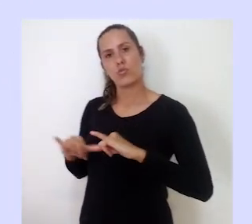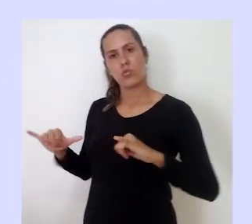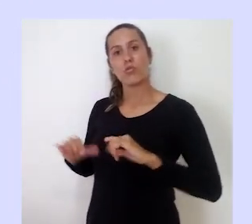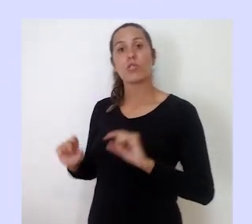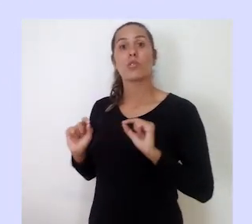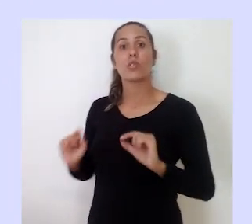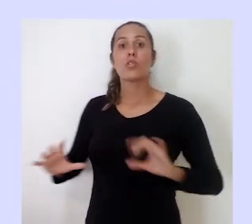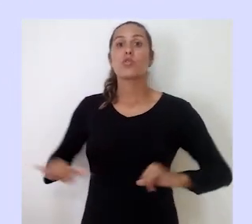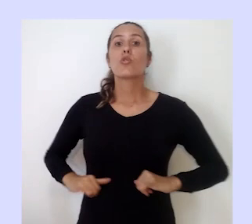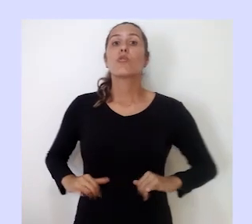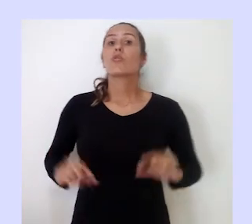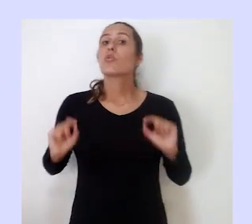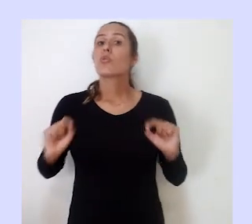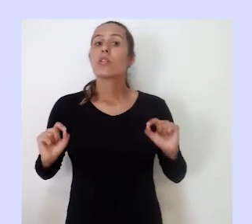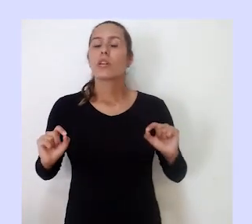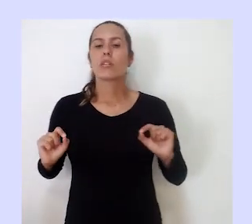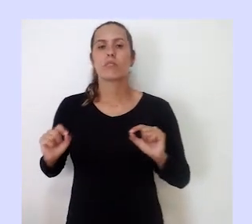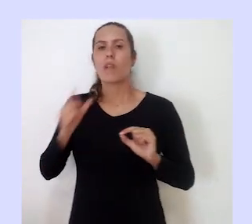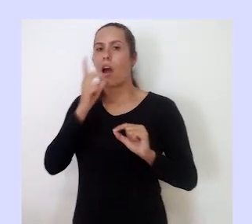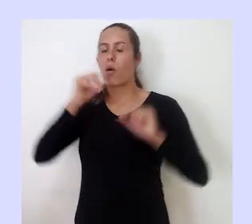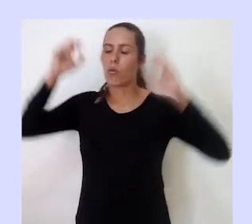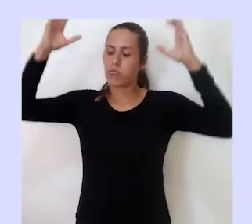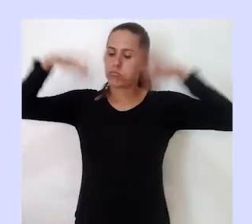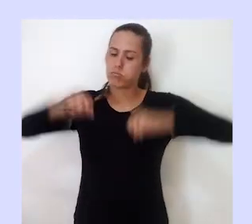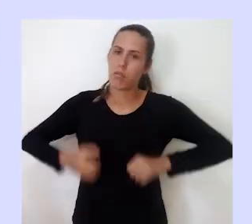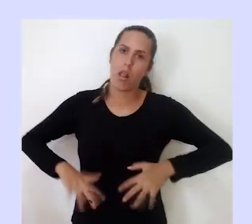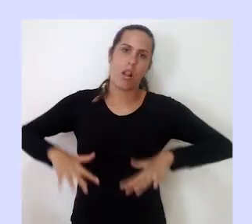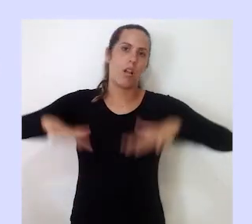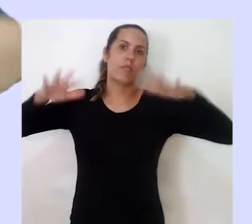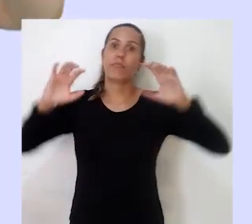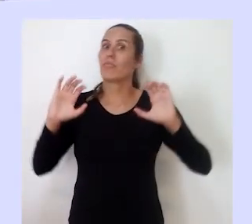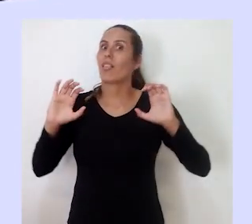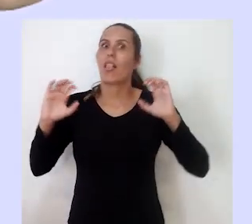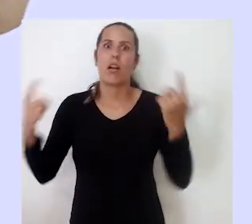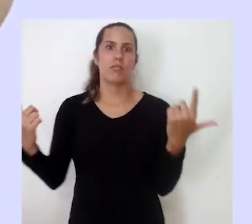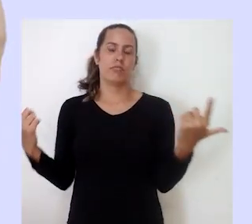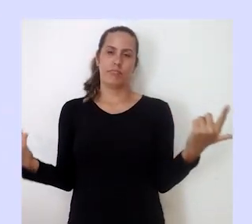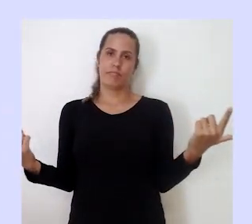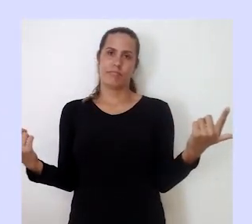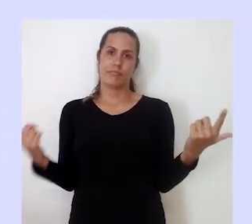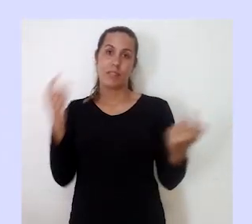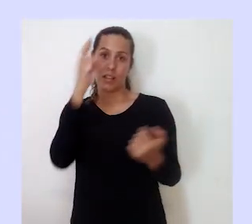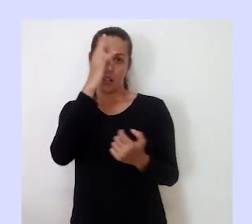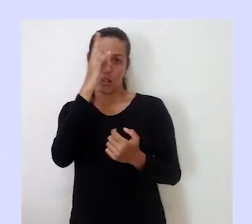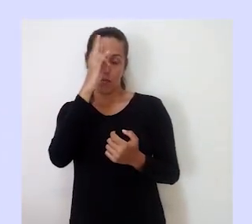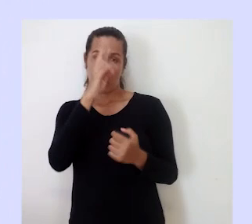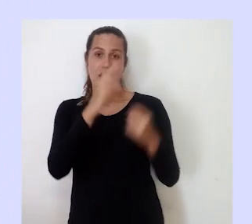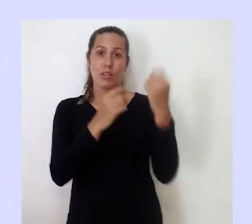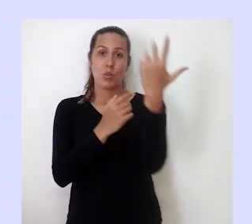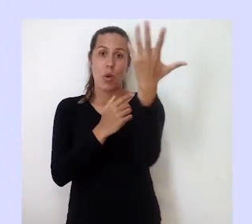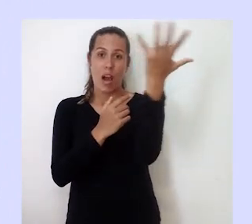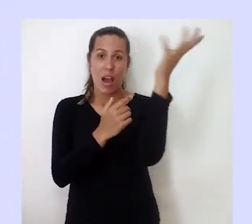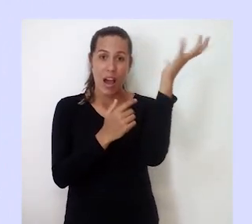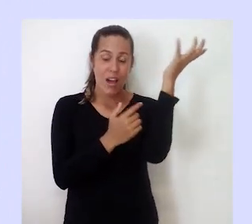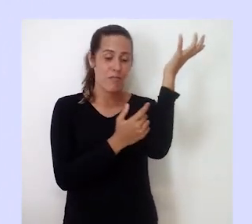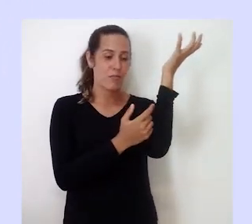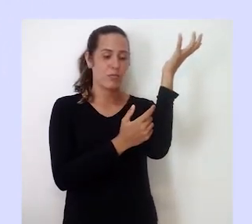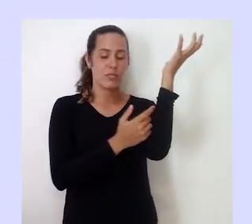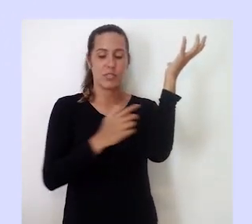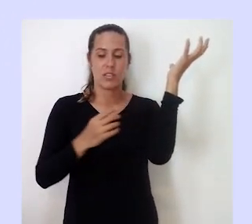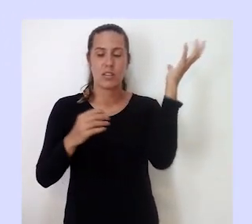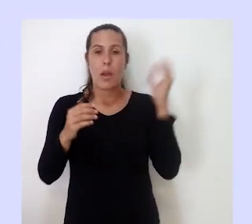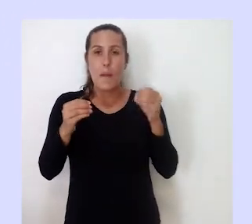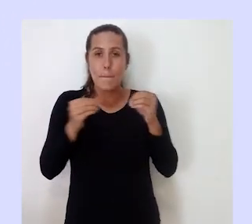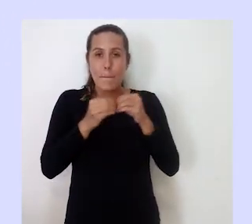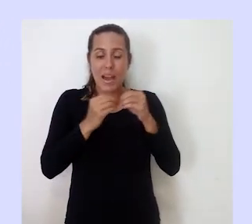as enchentes. Lembrando, quanto mais árvores próximos ao rio, melhor, porque elas vão drenar, elas